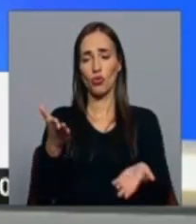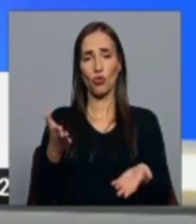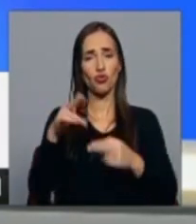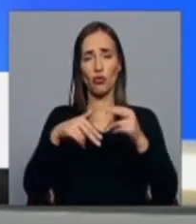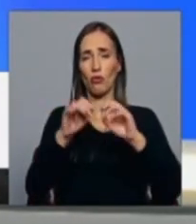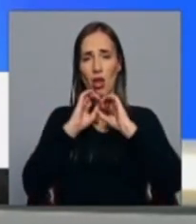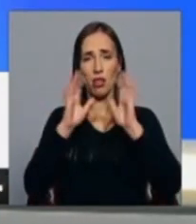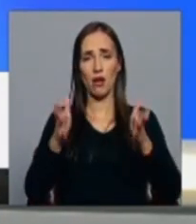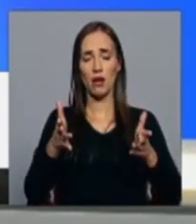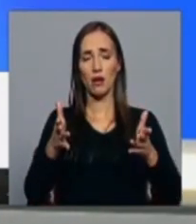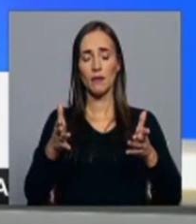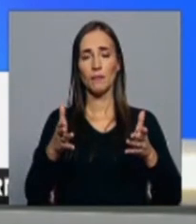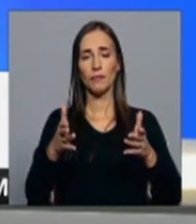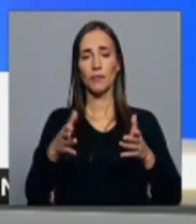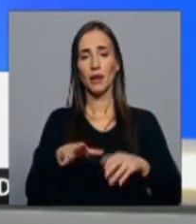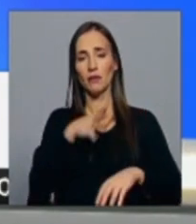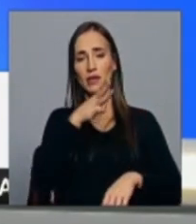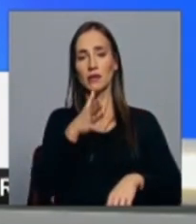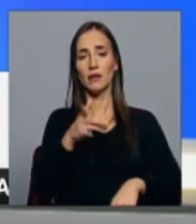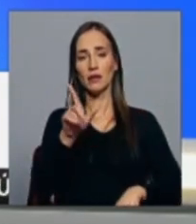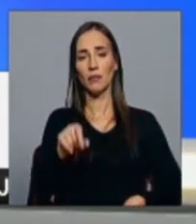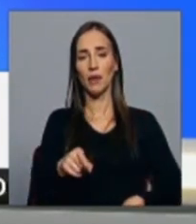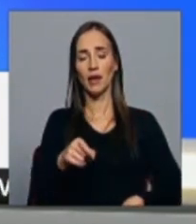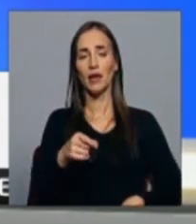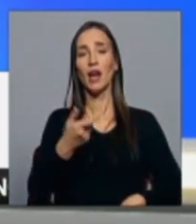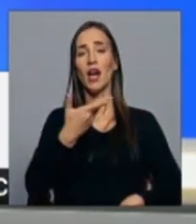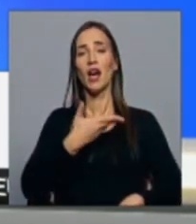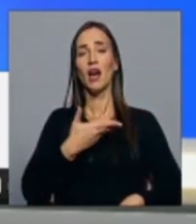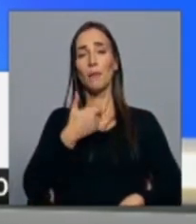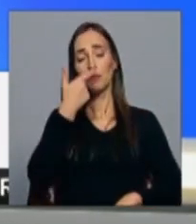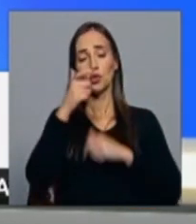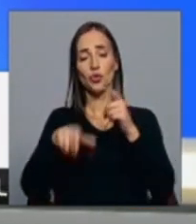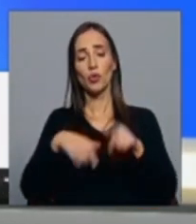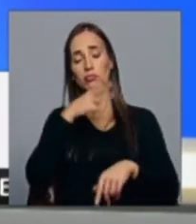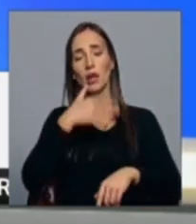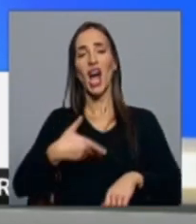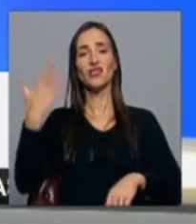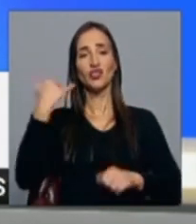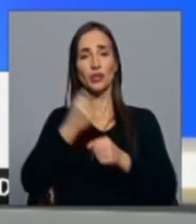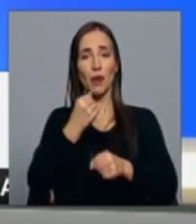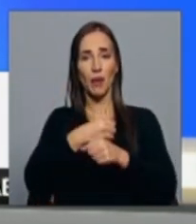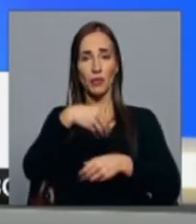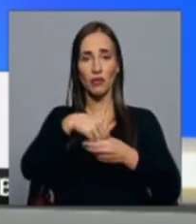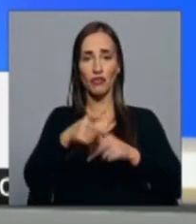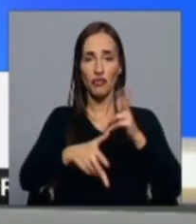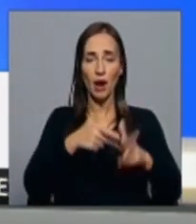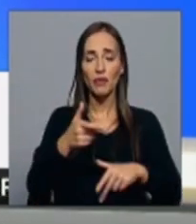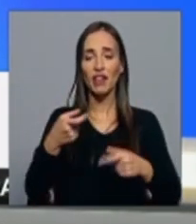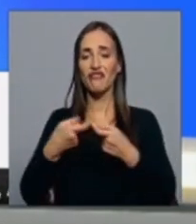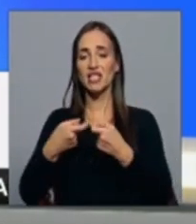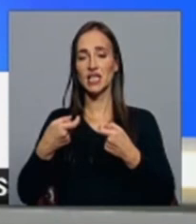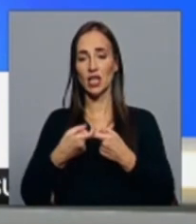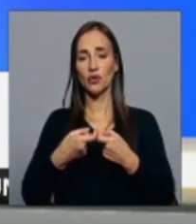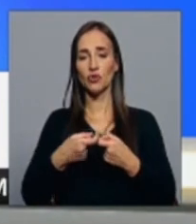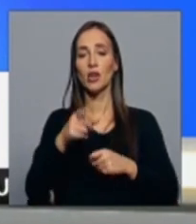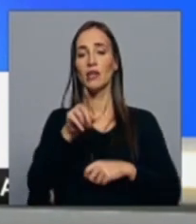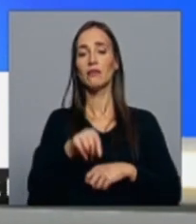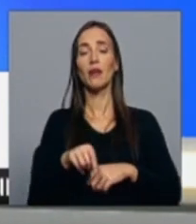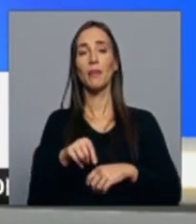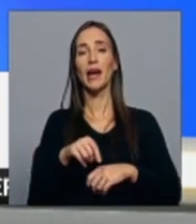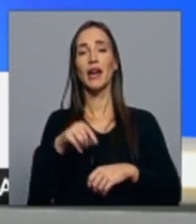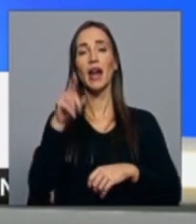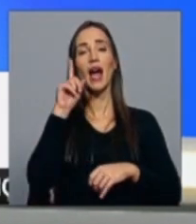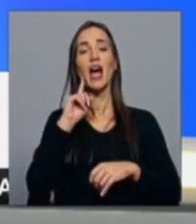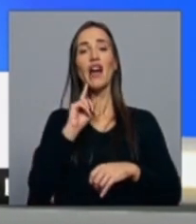os testemunhos sentidos trabalhadores da Panificadora vizinhos acompanha também a viúva de Nadir Laura